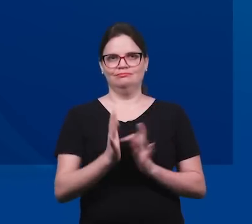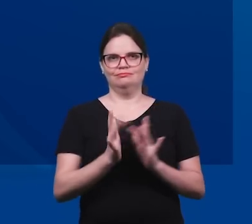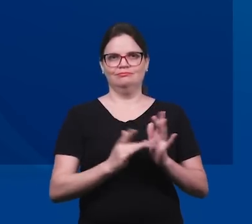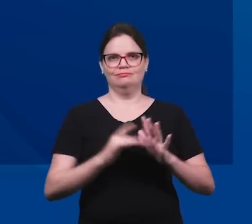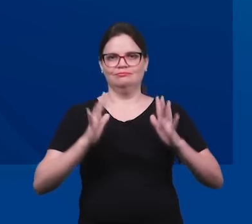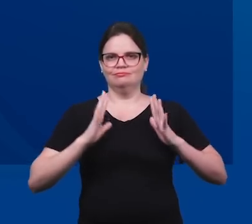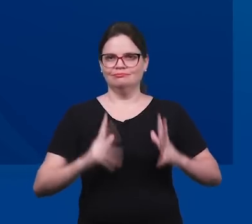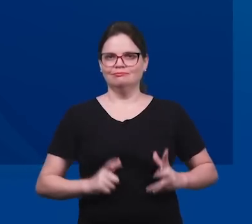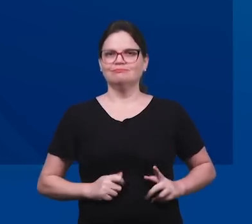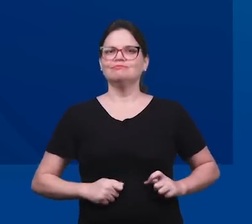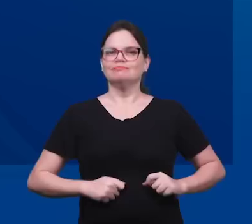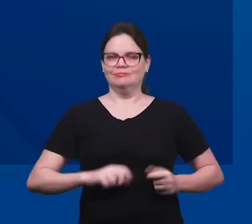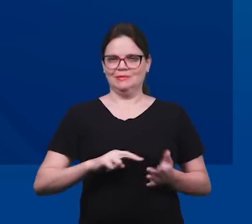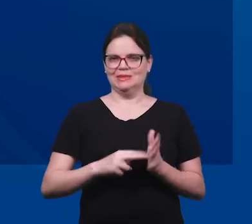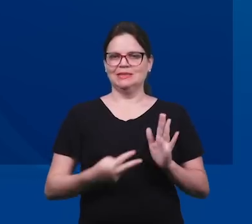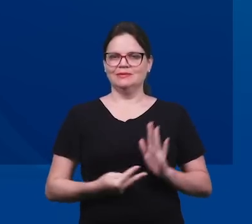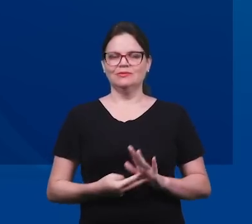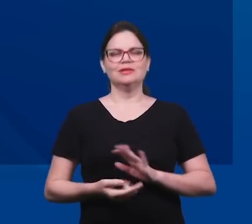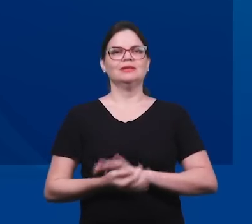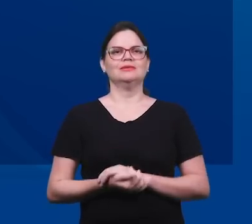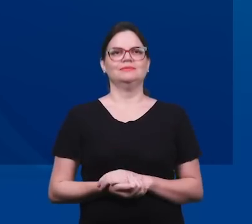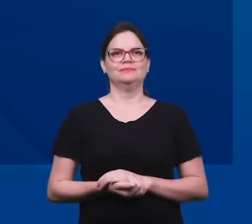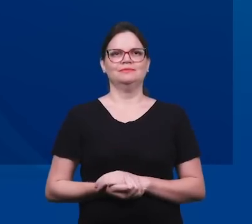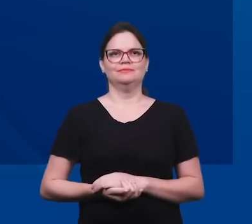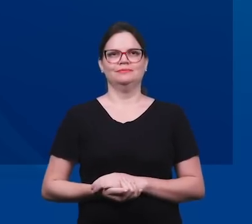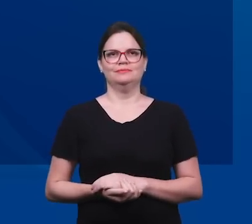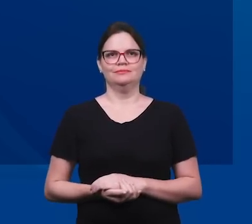muito pecado.